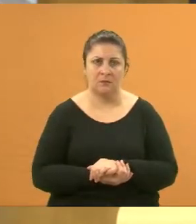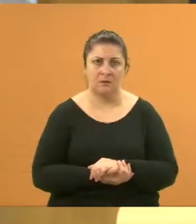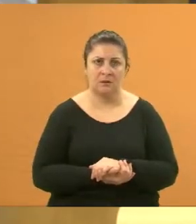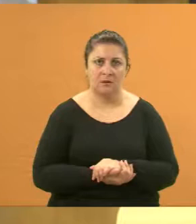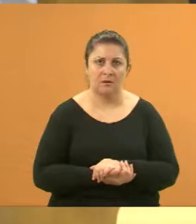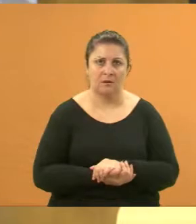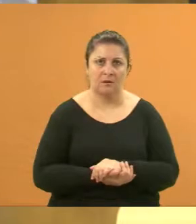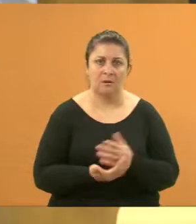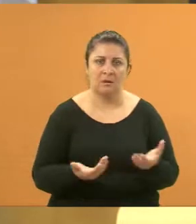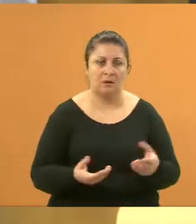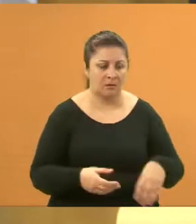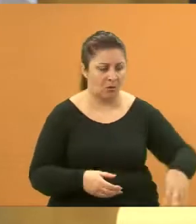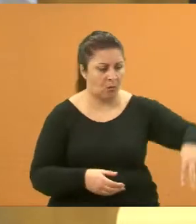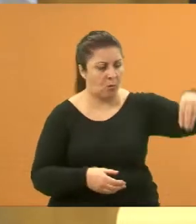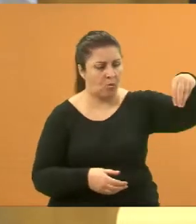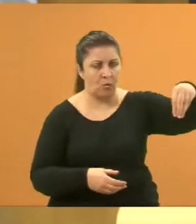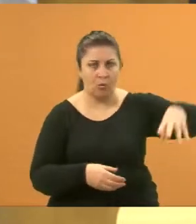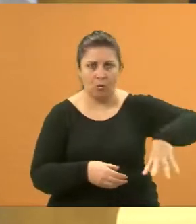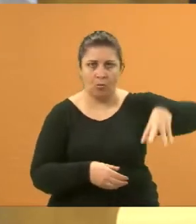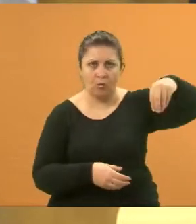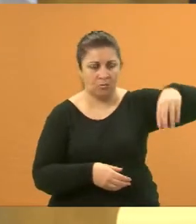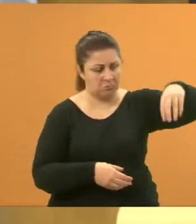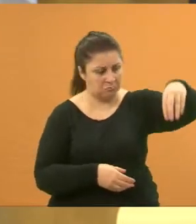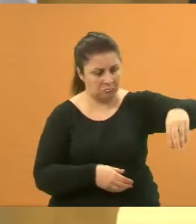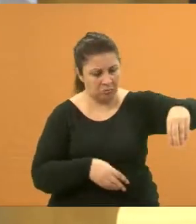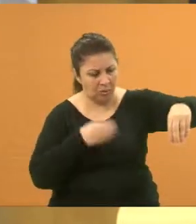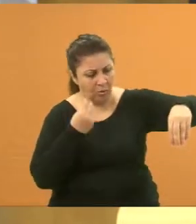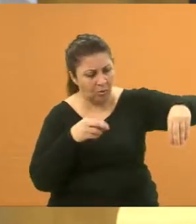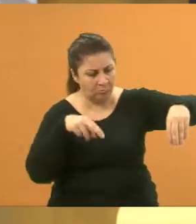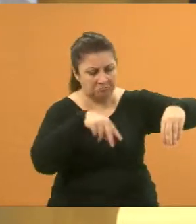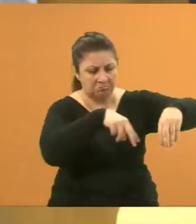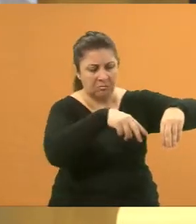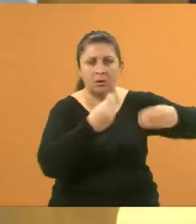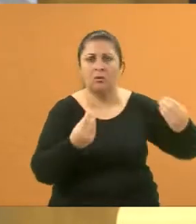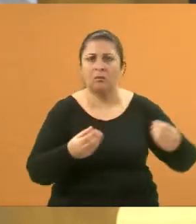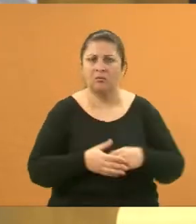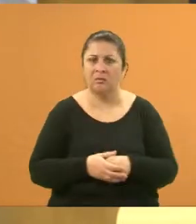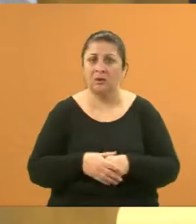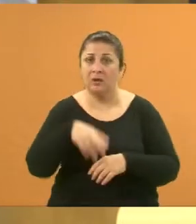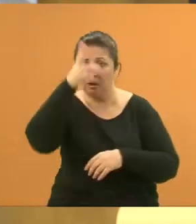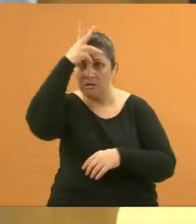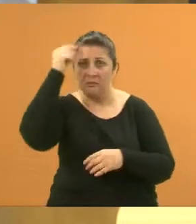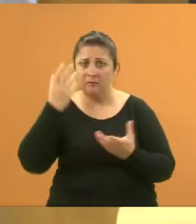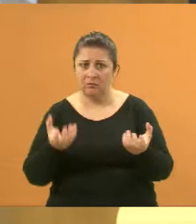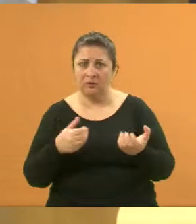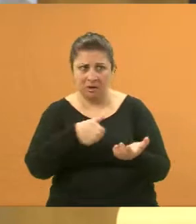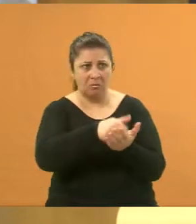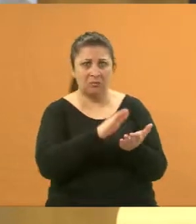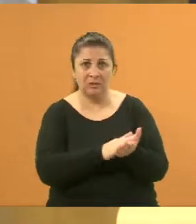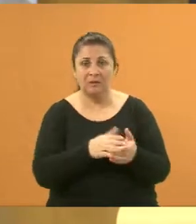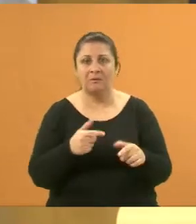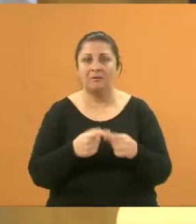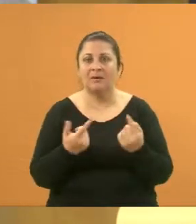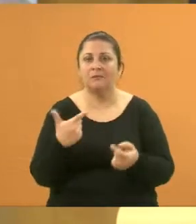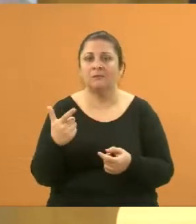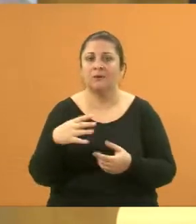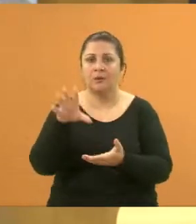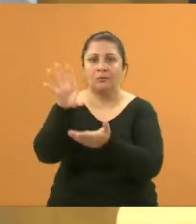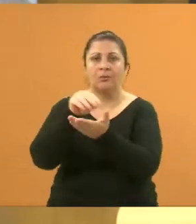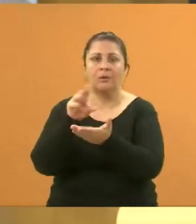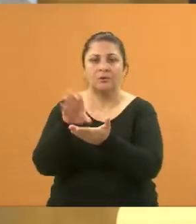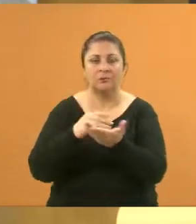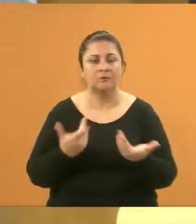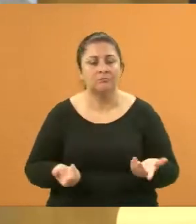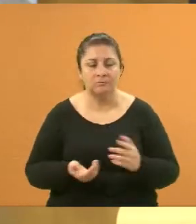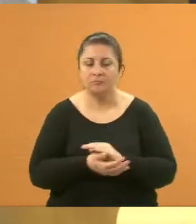da mobilidade urbana ali. Como que a prefeitura quer multar o munícipe e não dá exemplo? Então fica aqui o